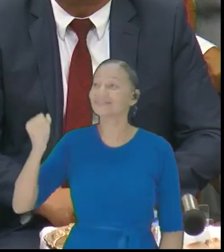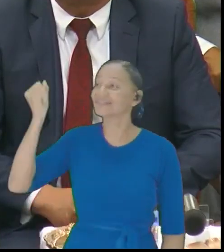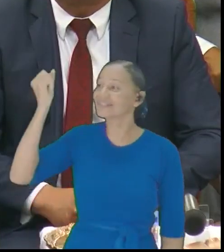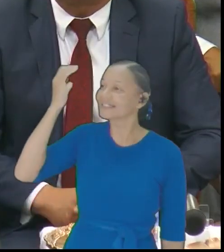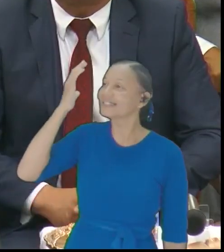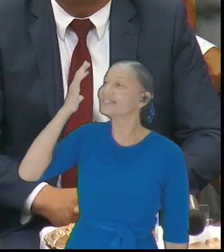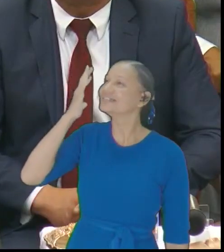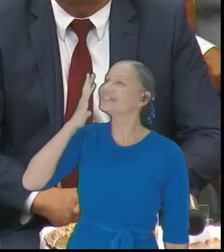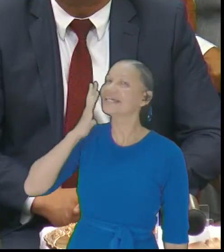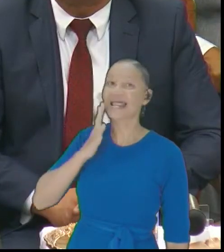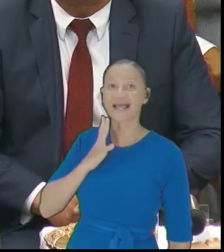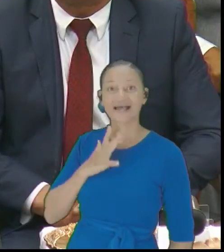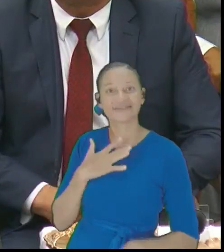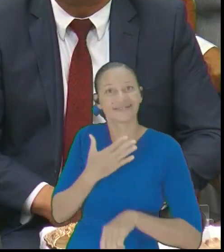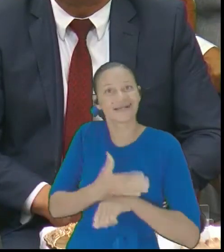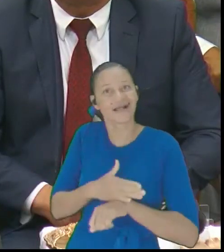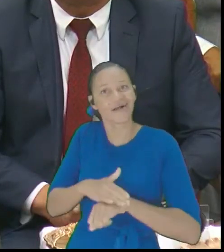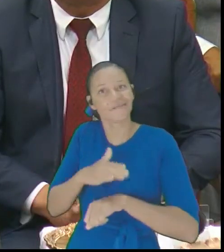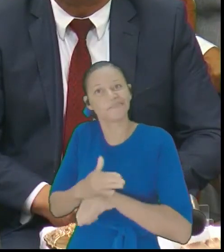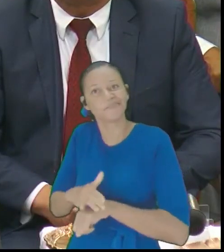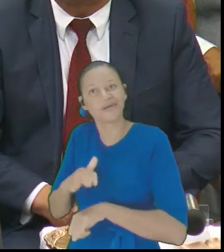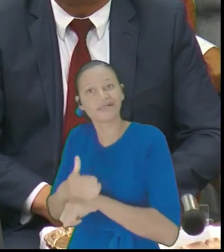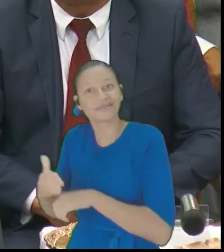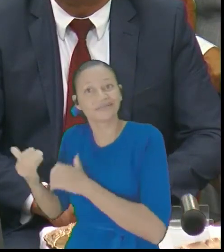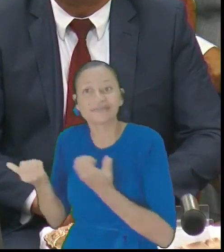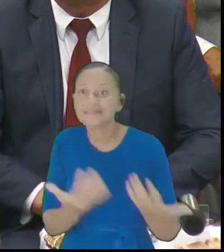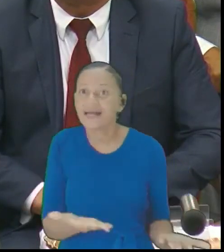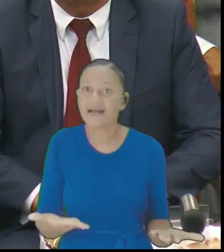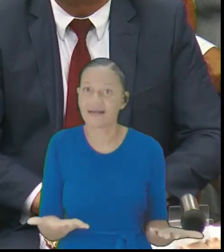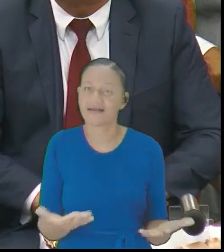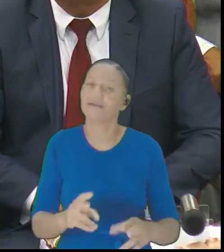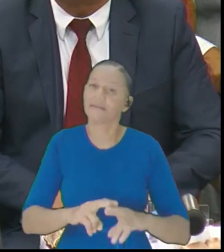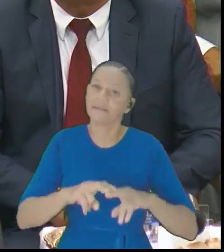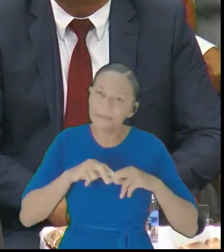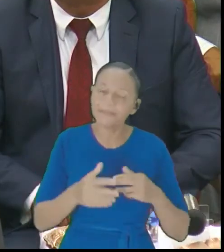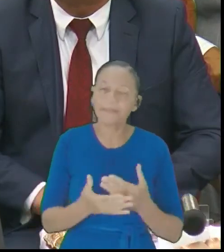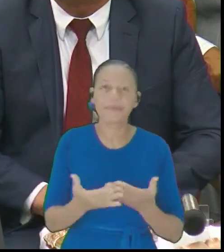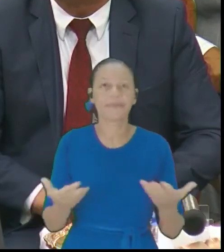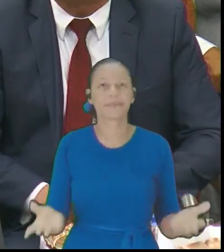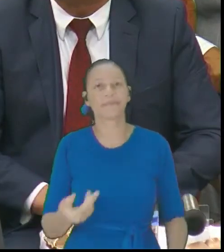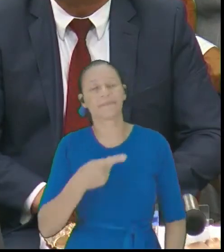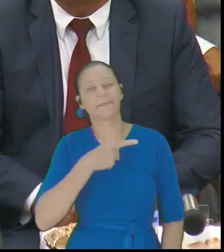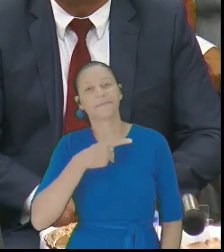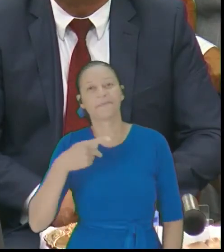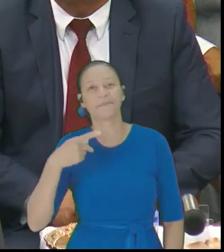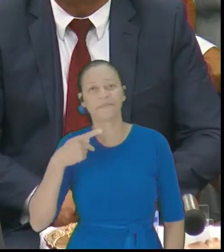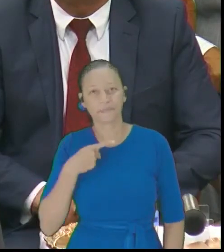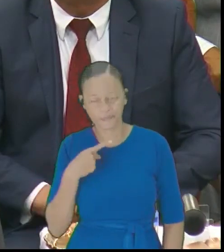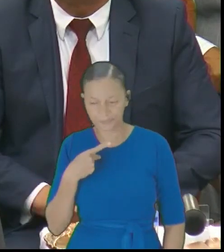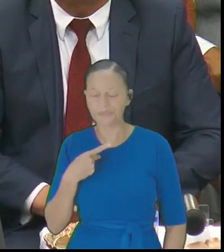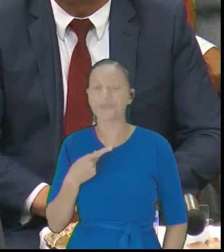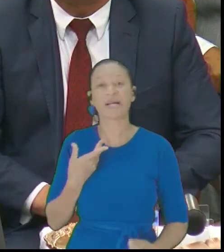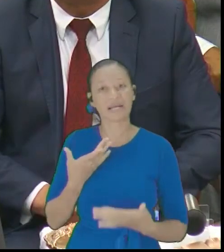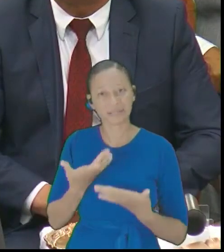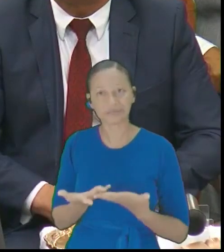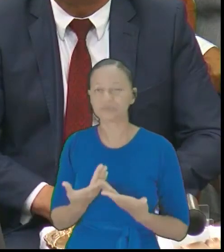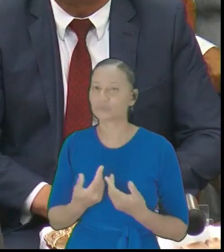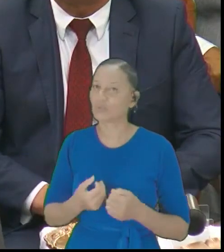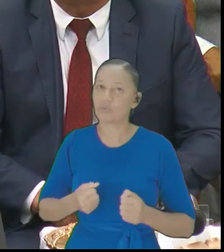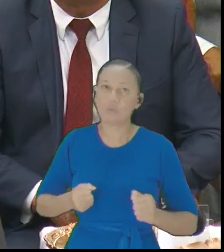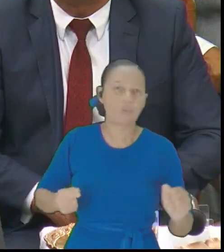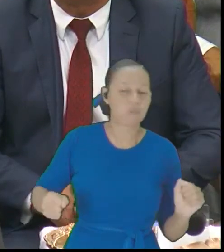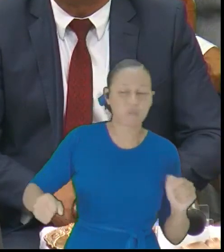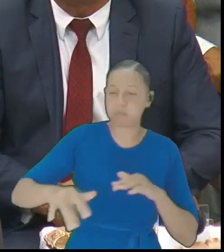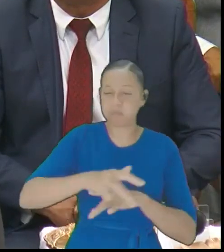graça capacitadora, ele deu. Por isso que o que um pastor faz com os pés nas costas, quem não tem